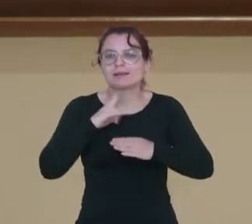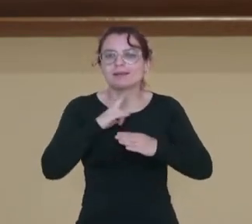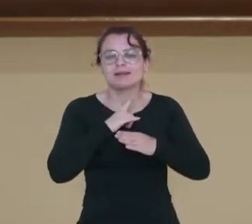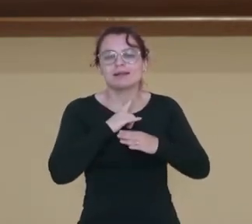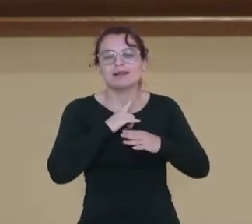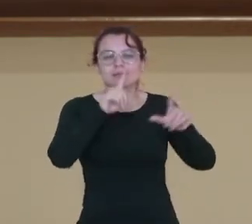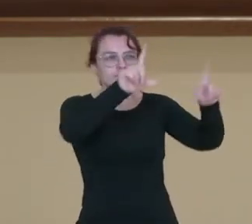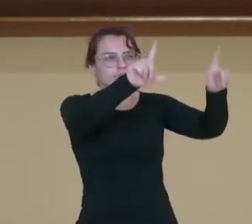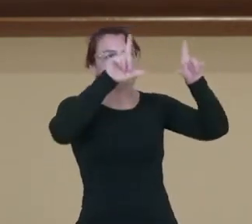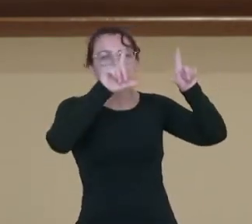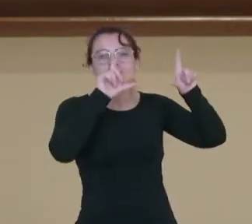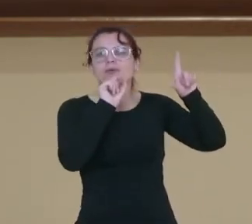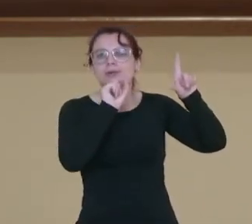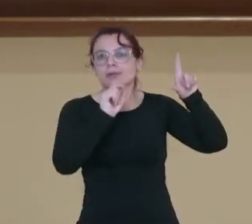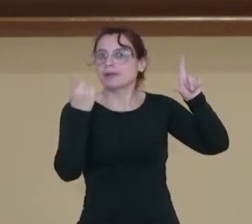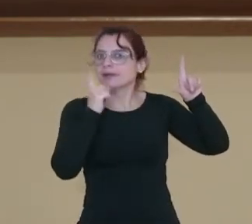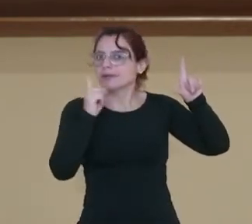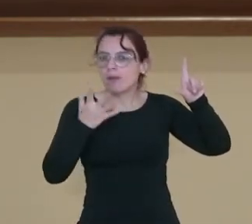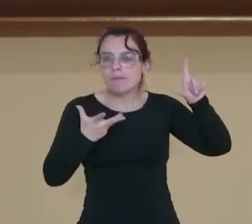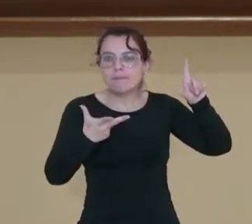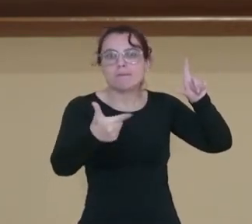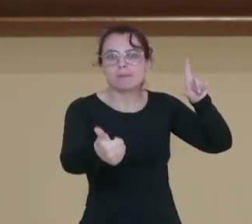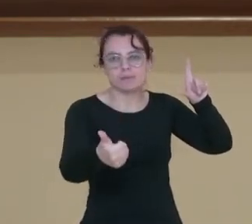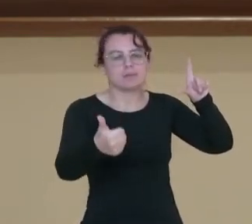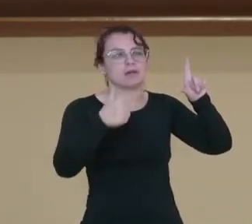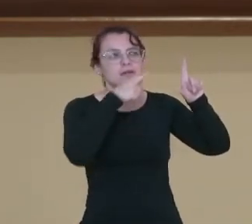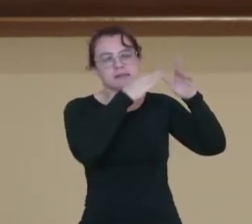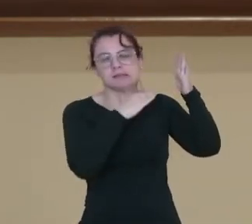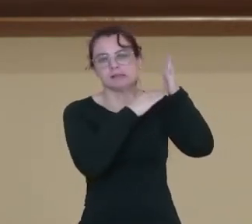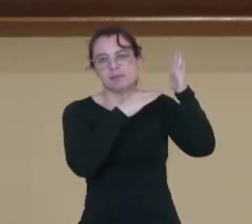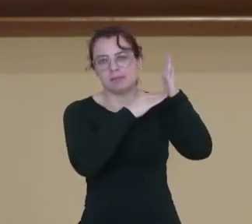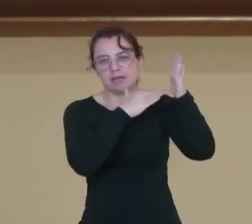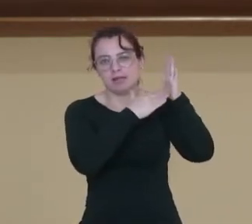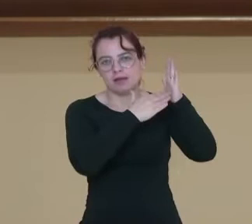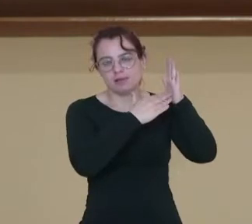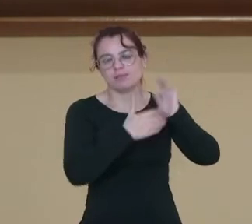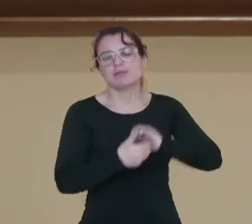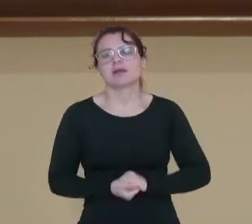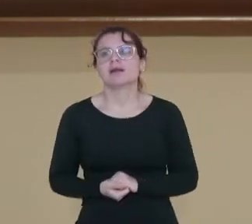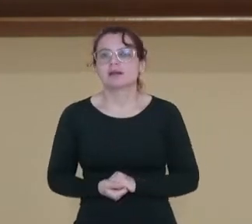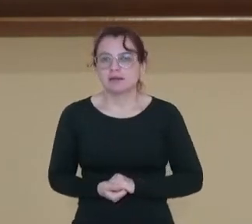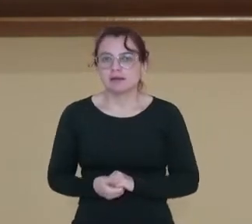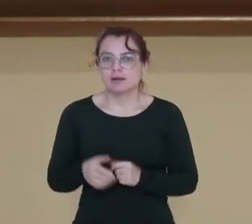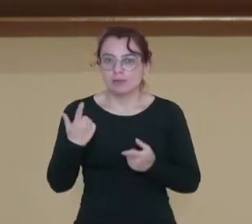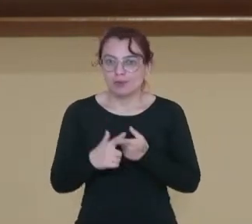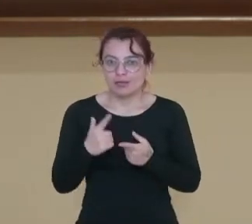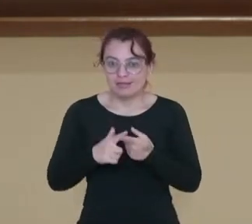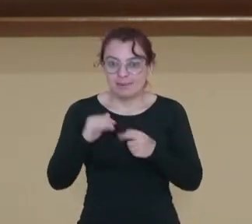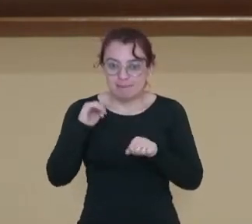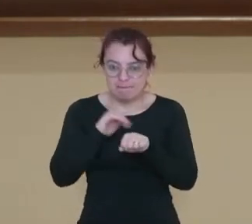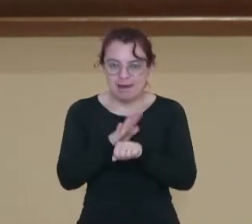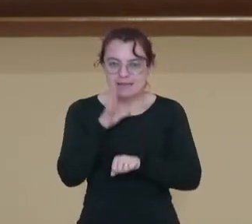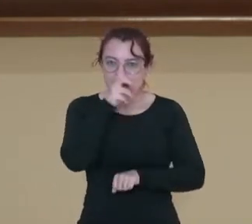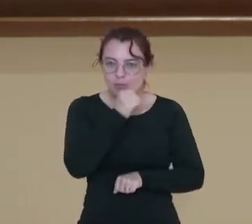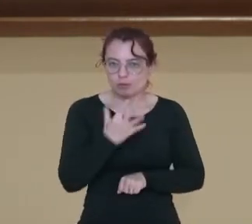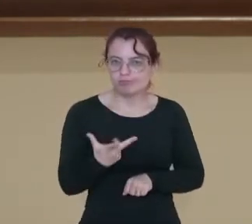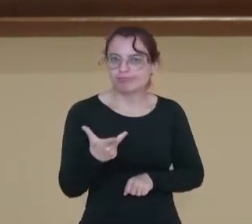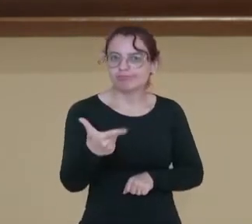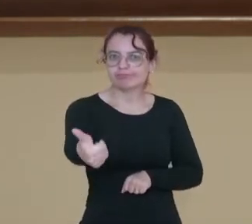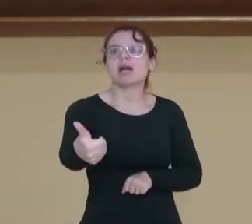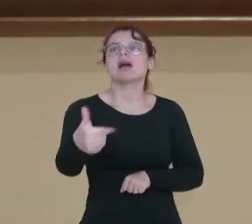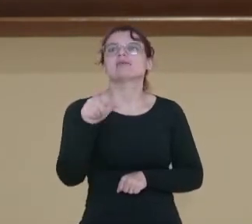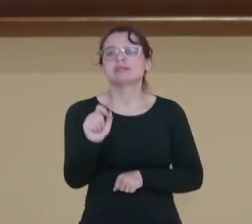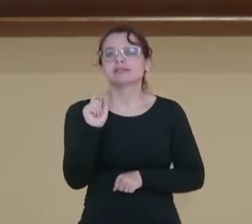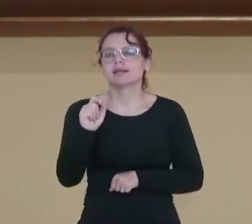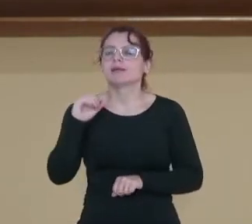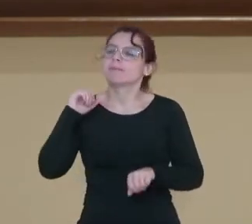não ultrapasse o limite de velocidade. Por quê? Quanto maior a velocidade, mais energia tem. A velocidade é um